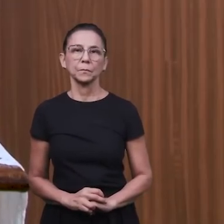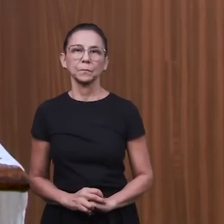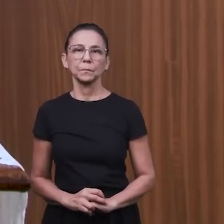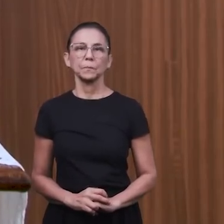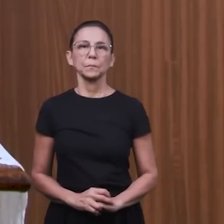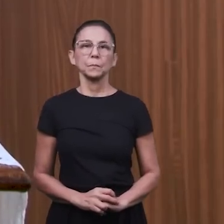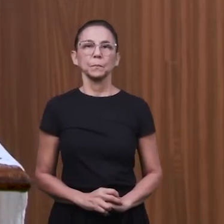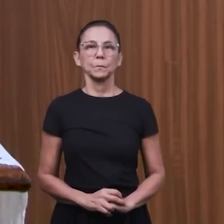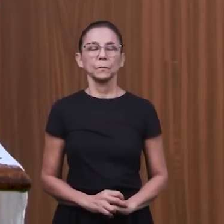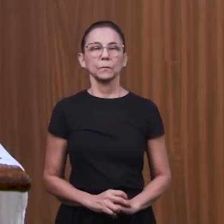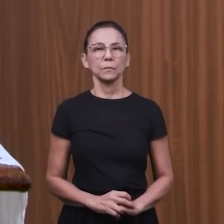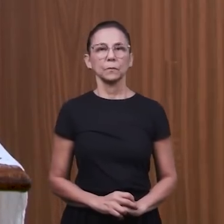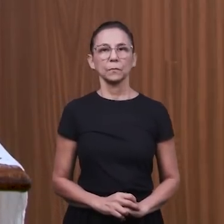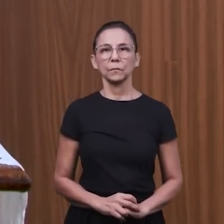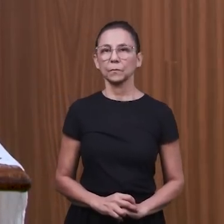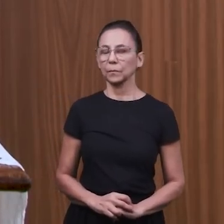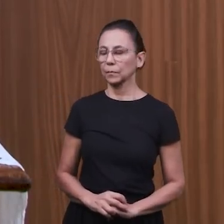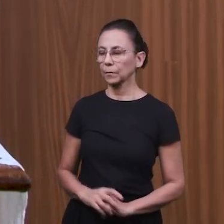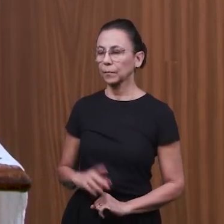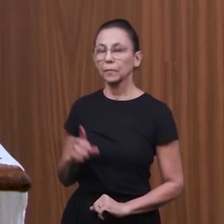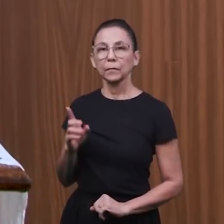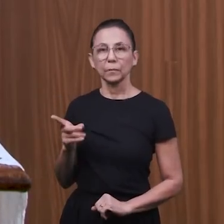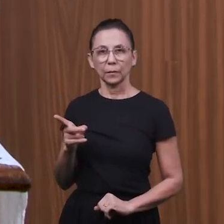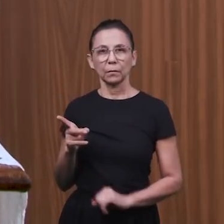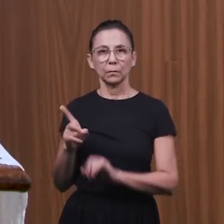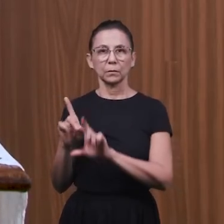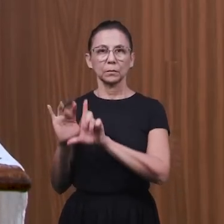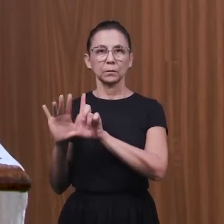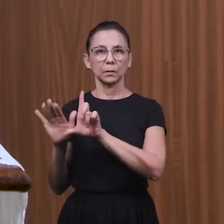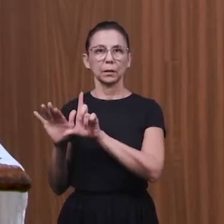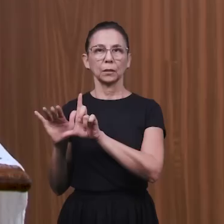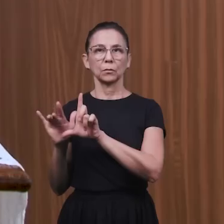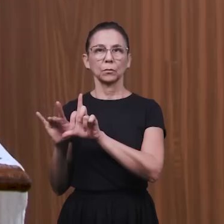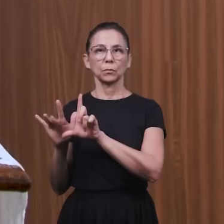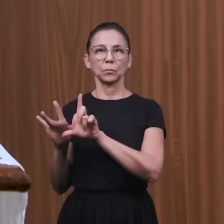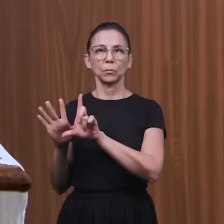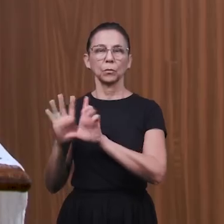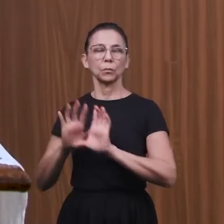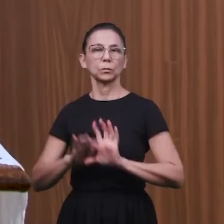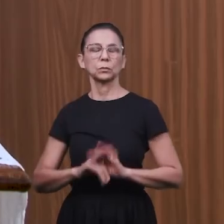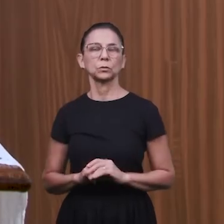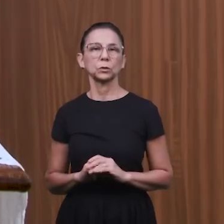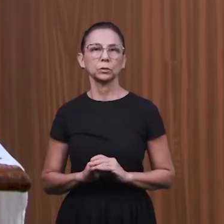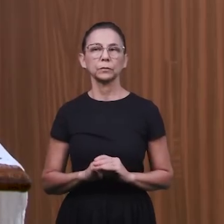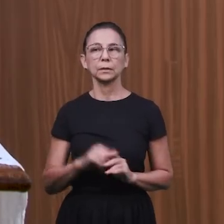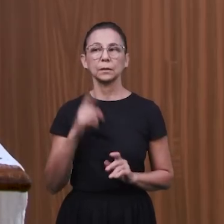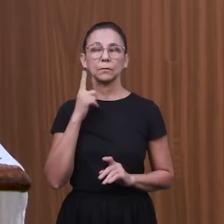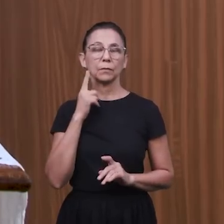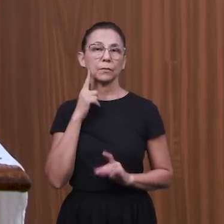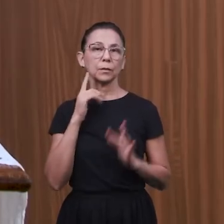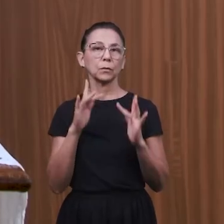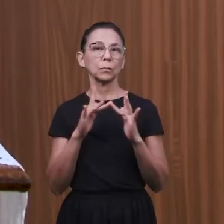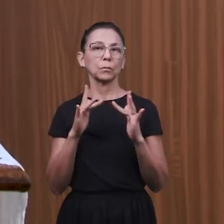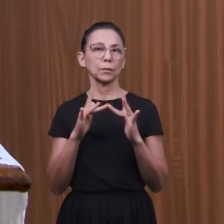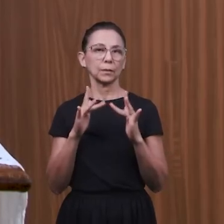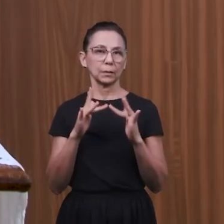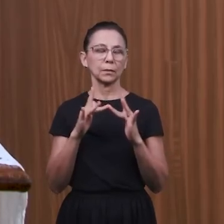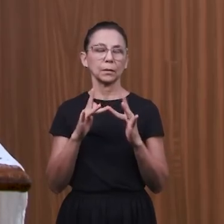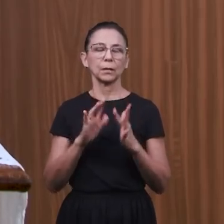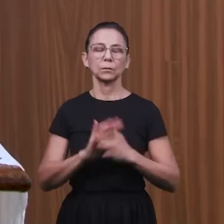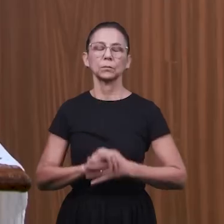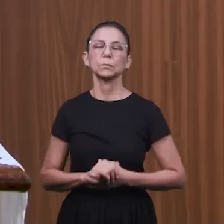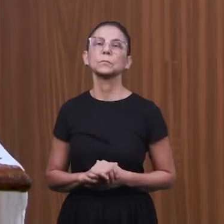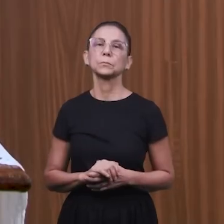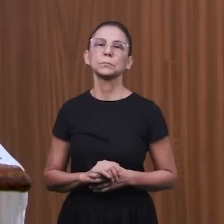QR Code que é quando você aponta a câmera do seu celular para ele vai te dar um número, um contato, para que você